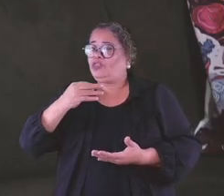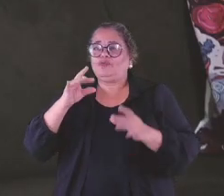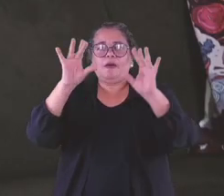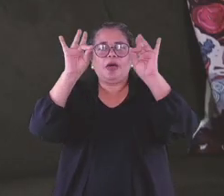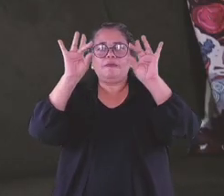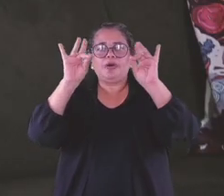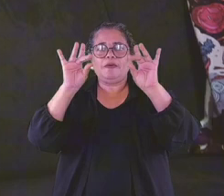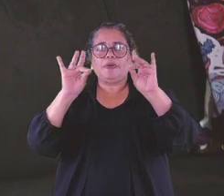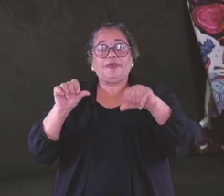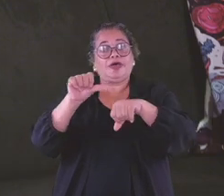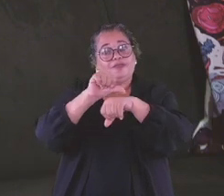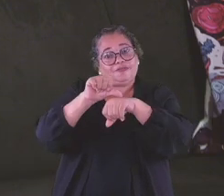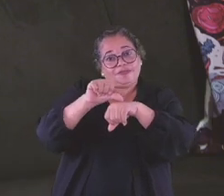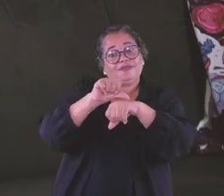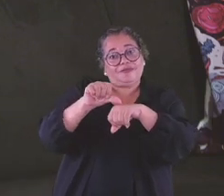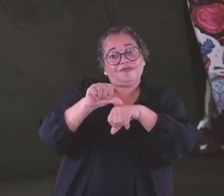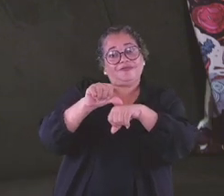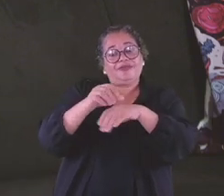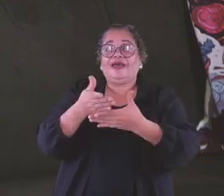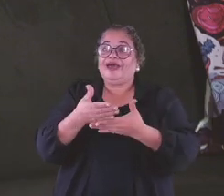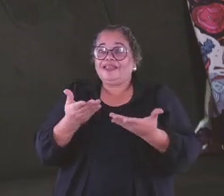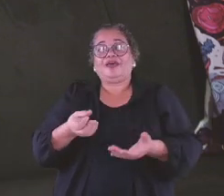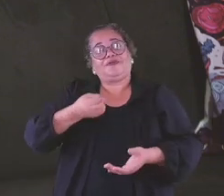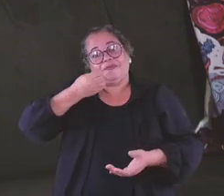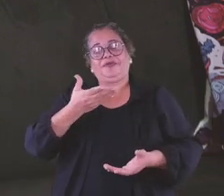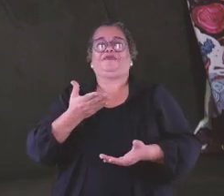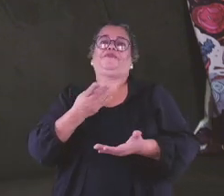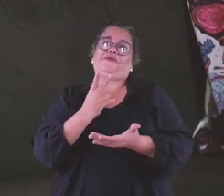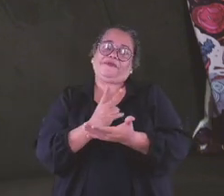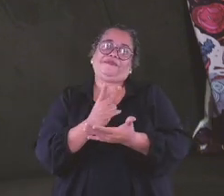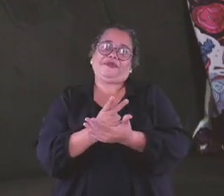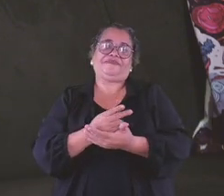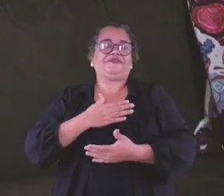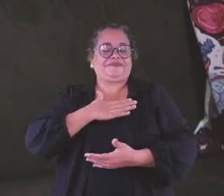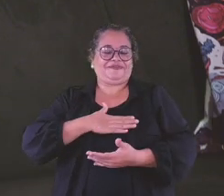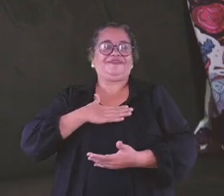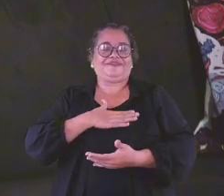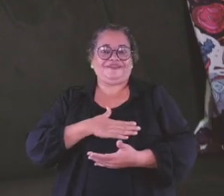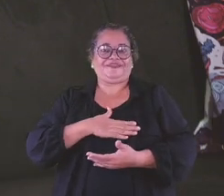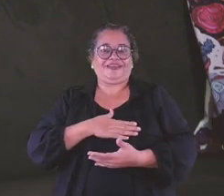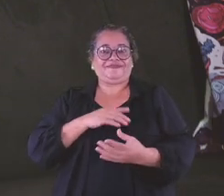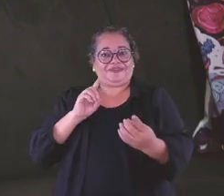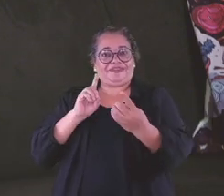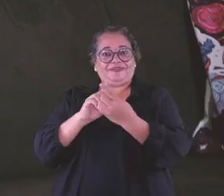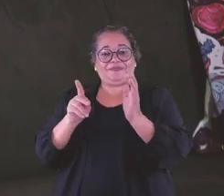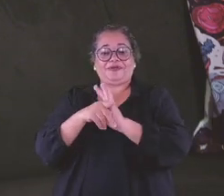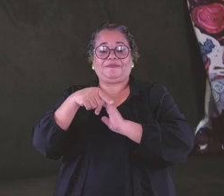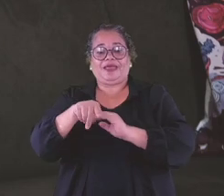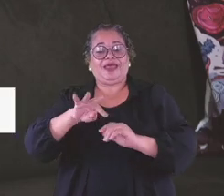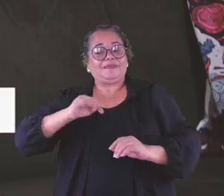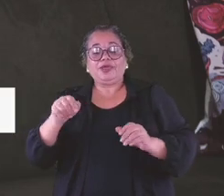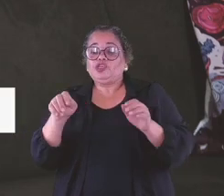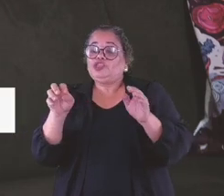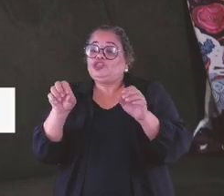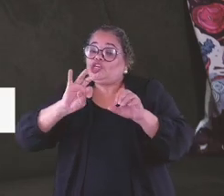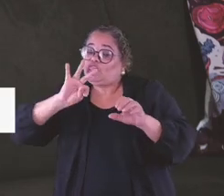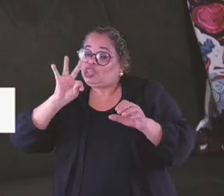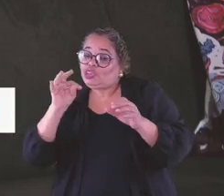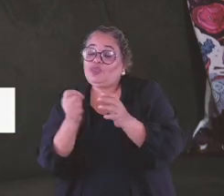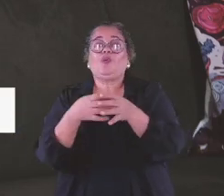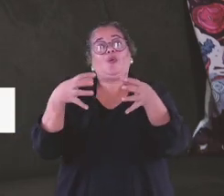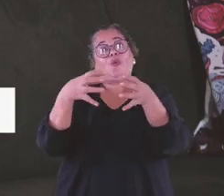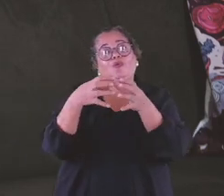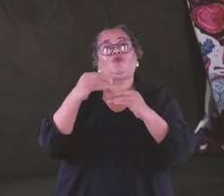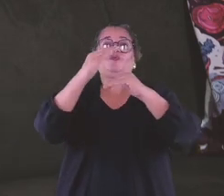tranquila, me aconselhava, falou tudo sobre o procedimento. Então, ela foi muito boa comigo. Gostei bastante